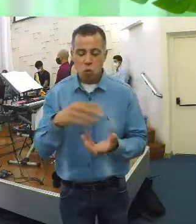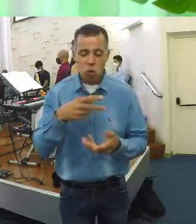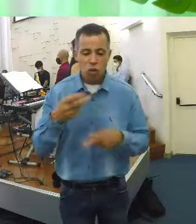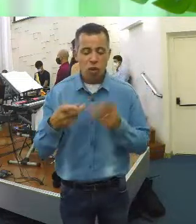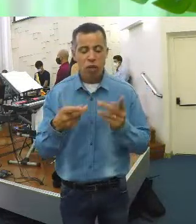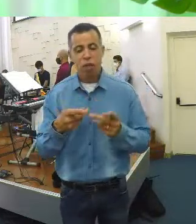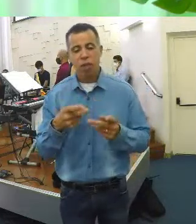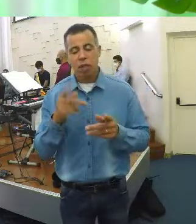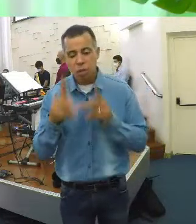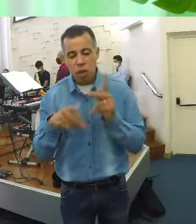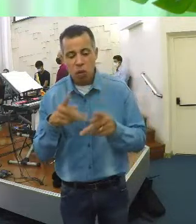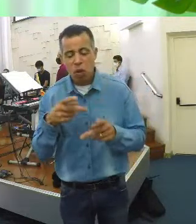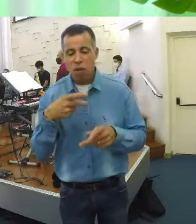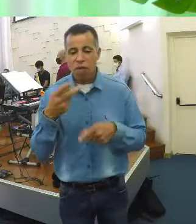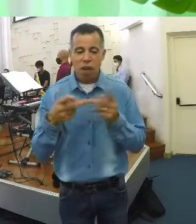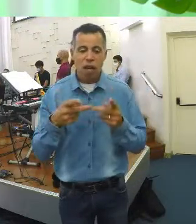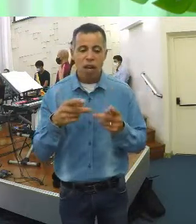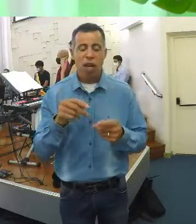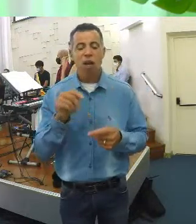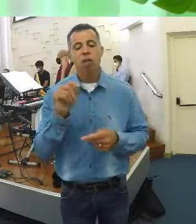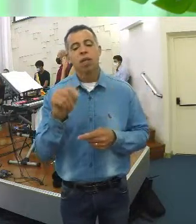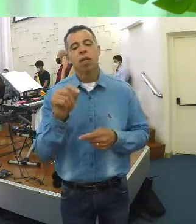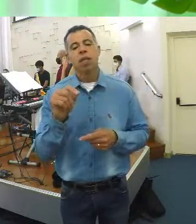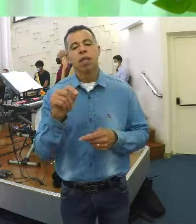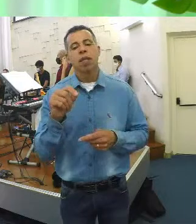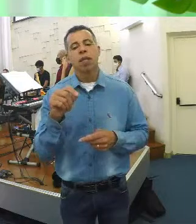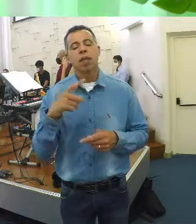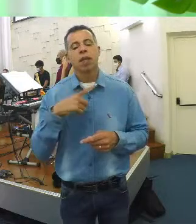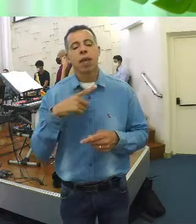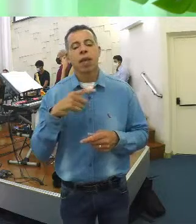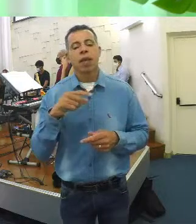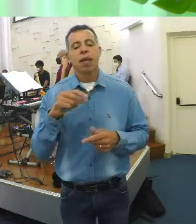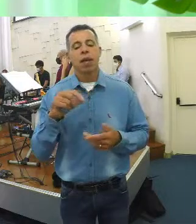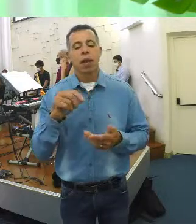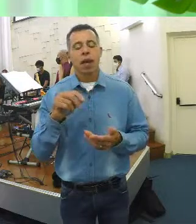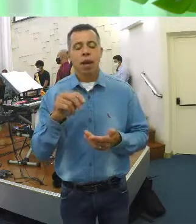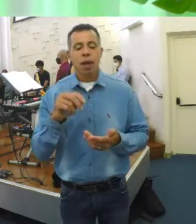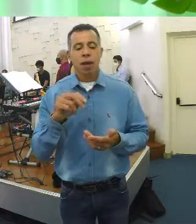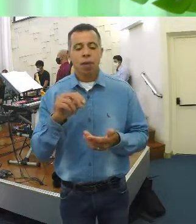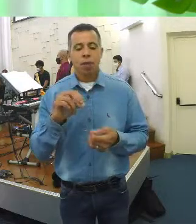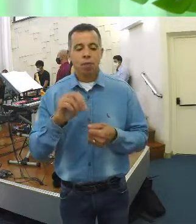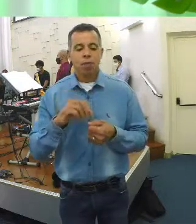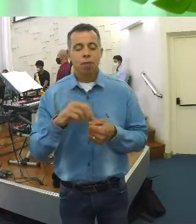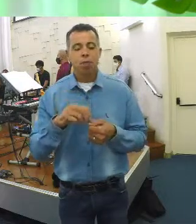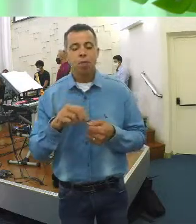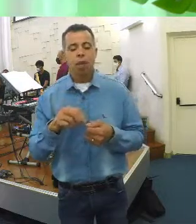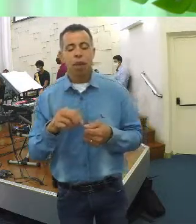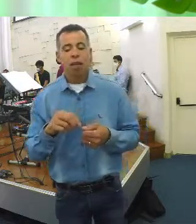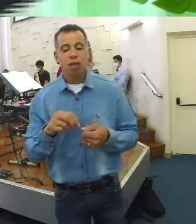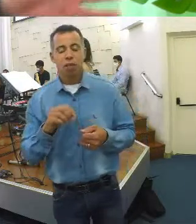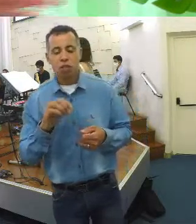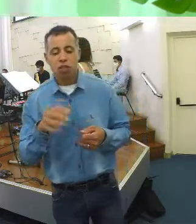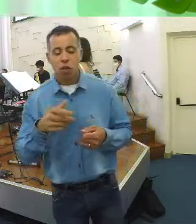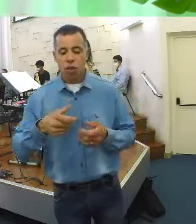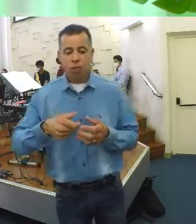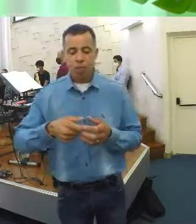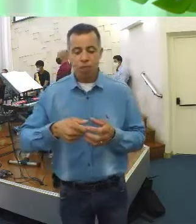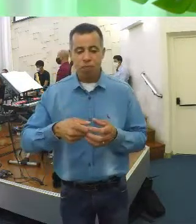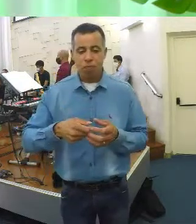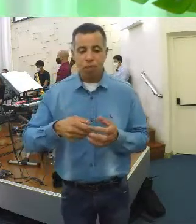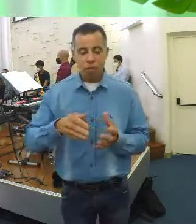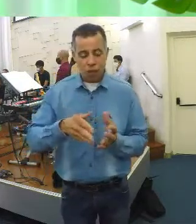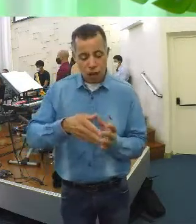um problema grave nos seus ossos, você precisa apenas passar um creme sobre a sua perna. E eu não tenho nada contra os